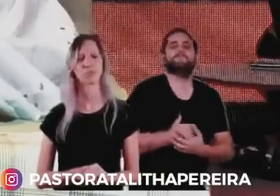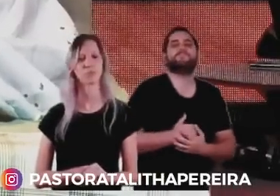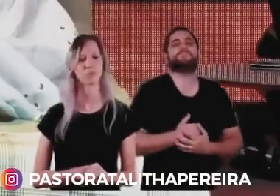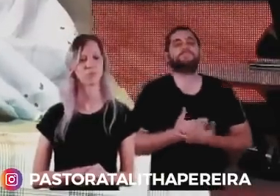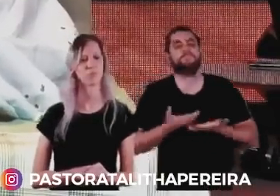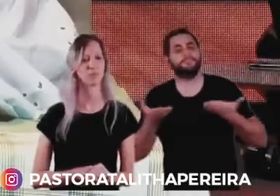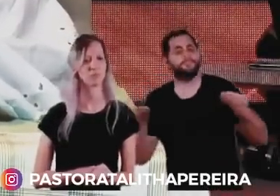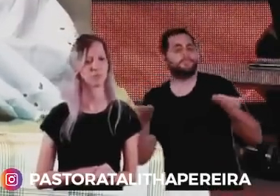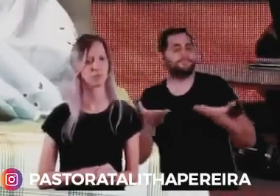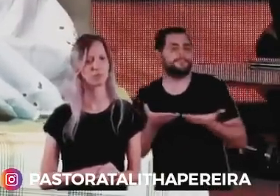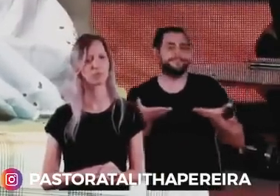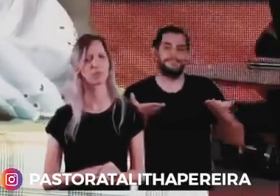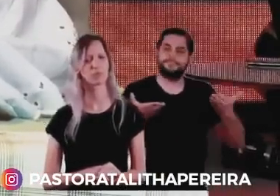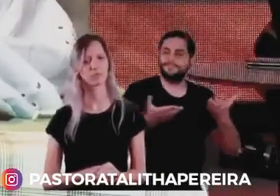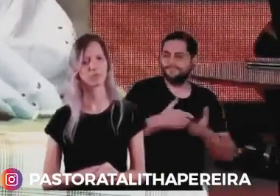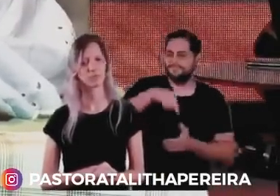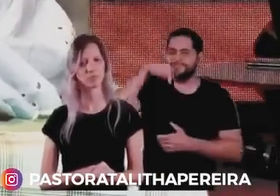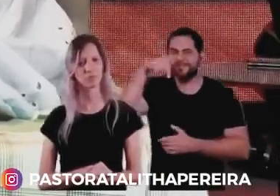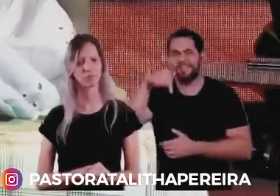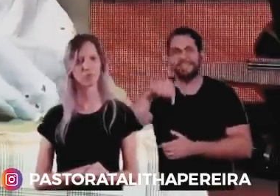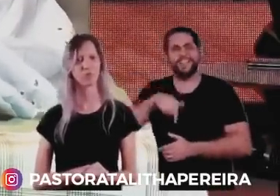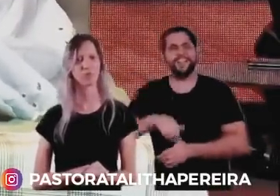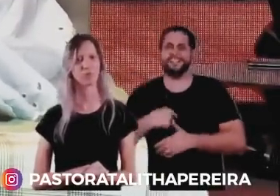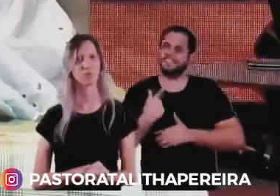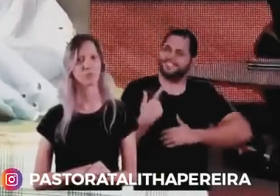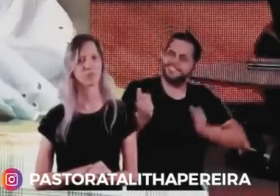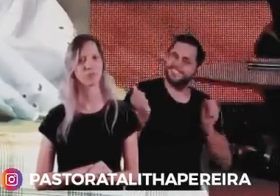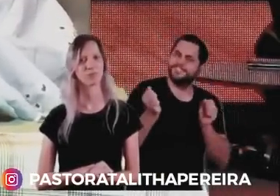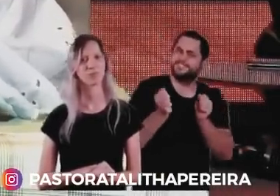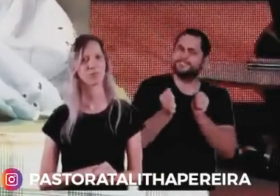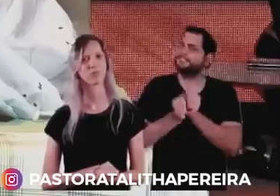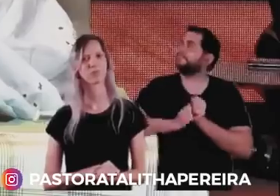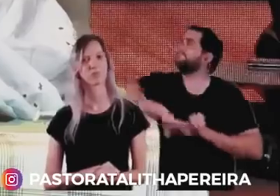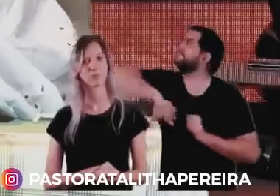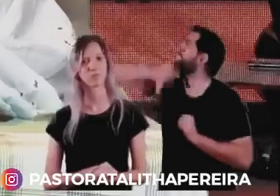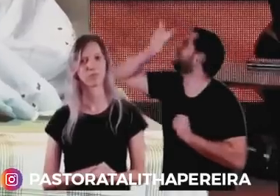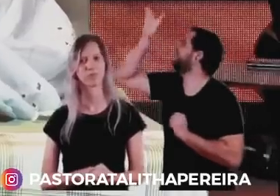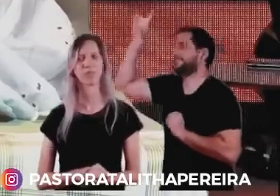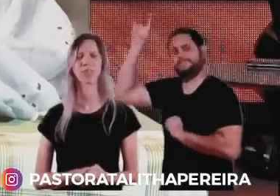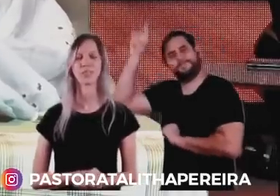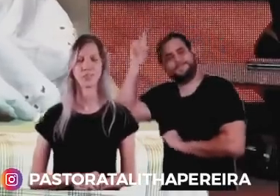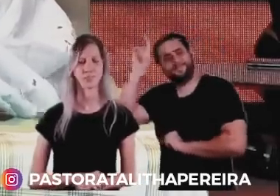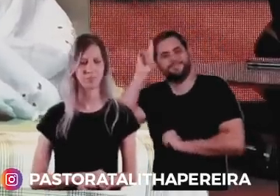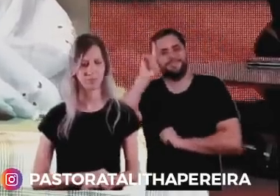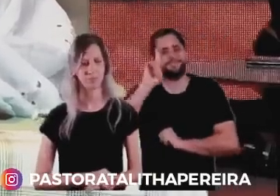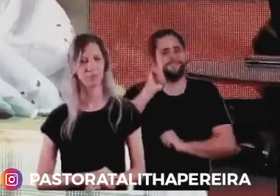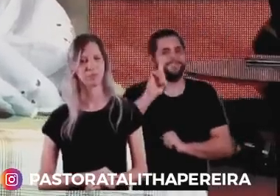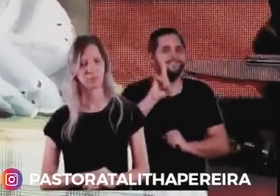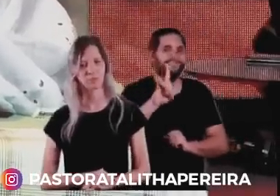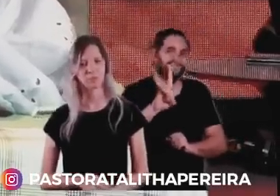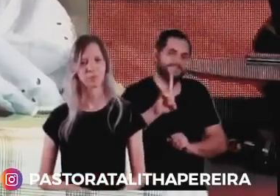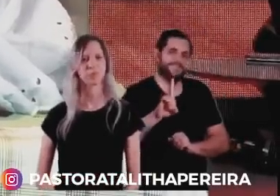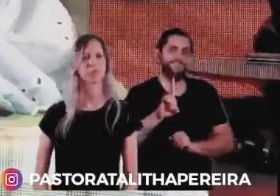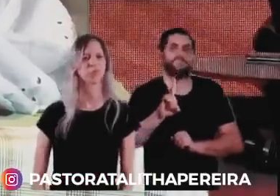E hoje aqui estamos na presença do Senhor,